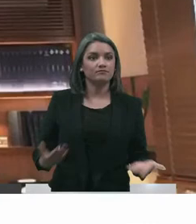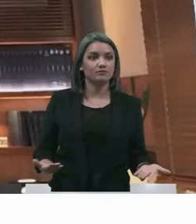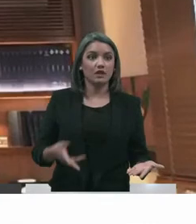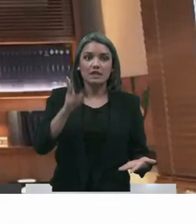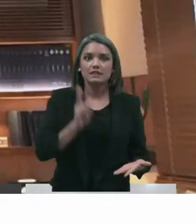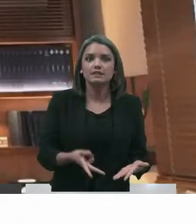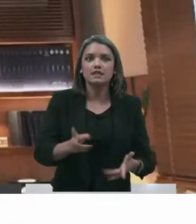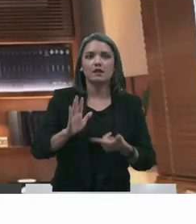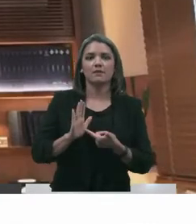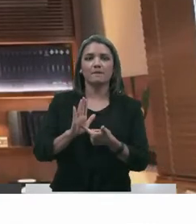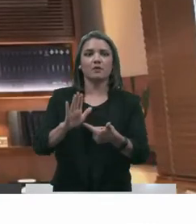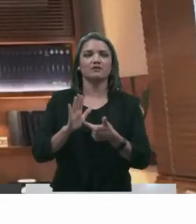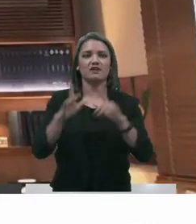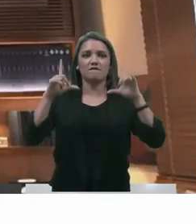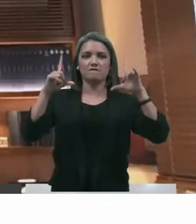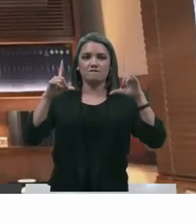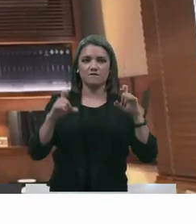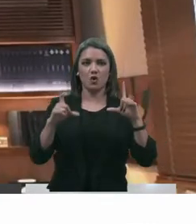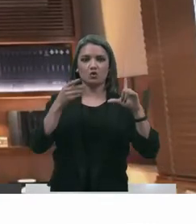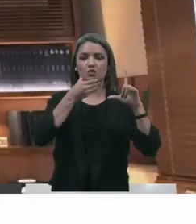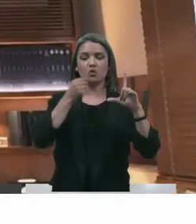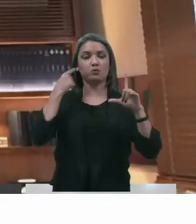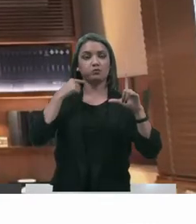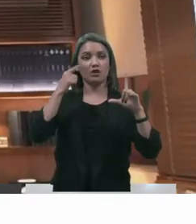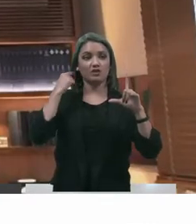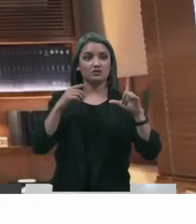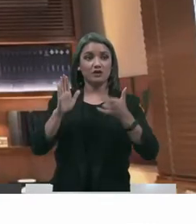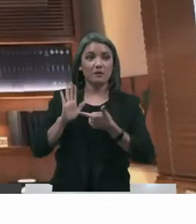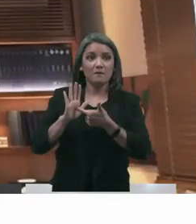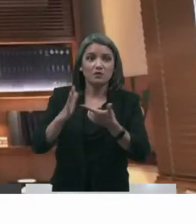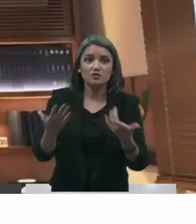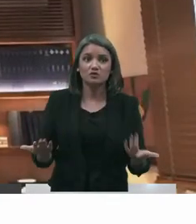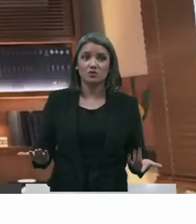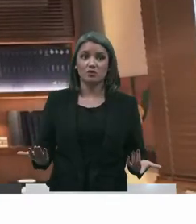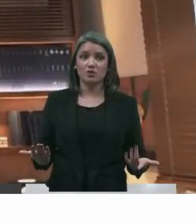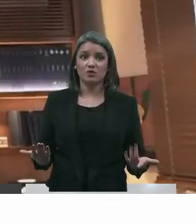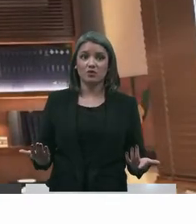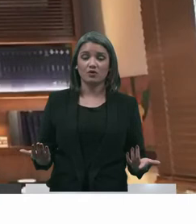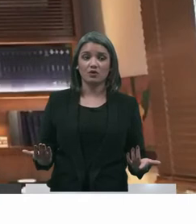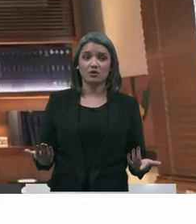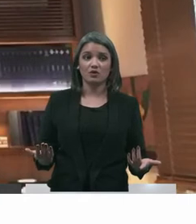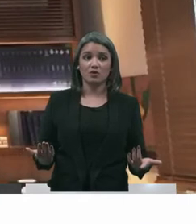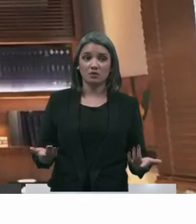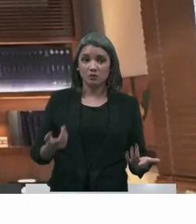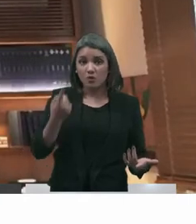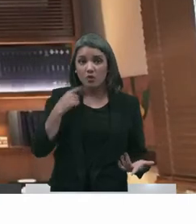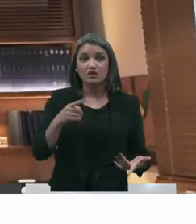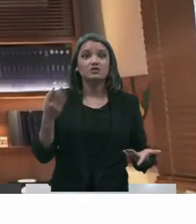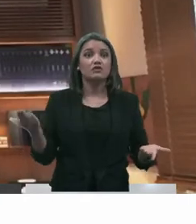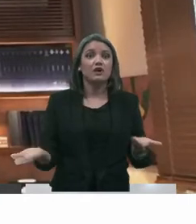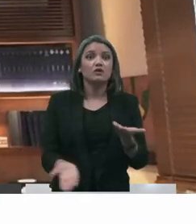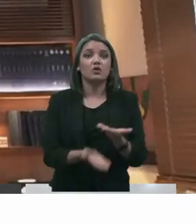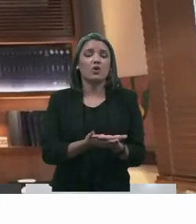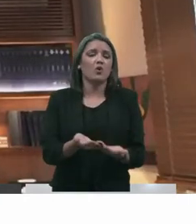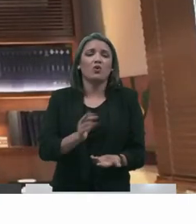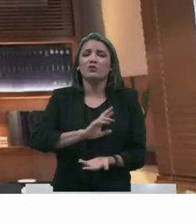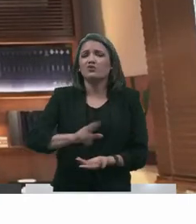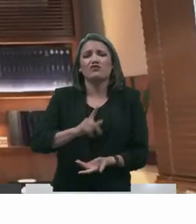sempre exibindo a foto que o advogado levou com absoluta boa fé. O advogado colocou isso com boa fé no